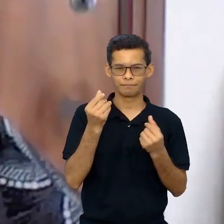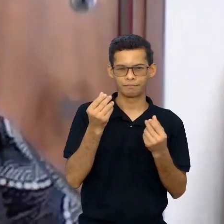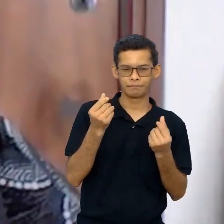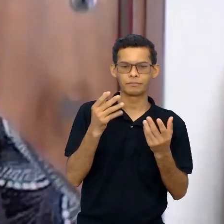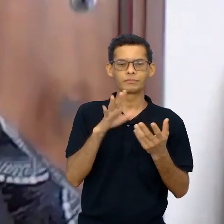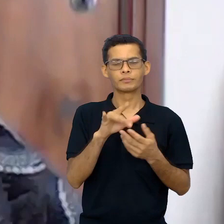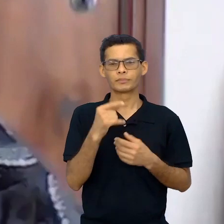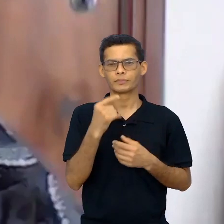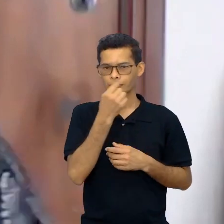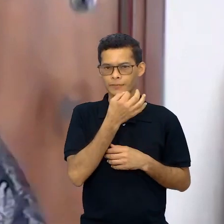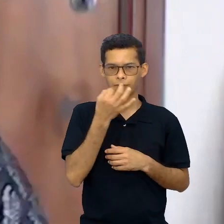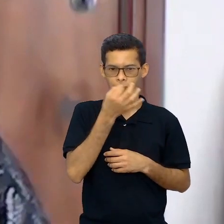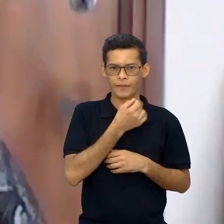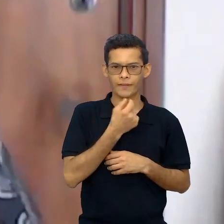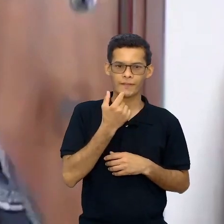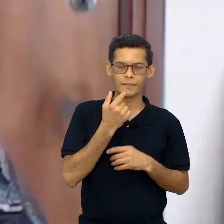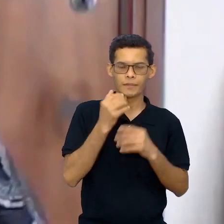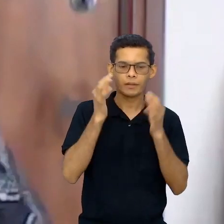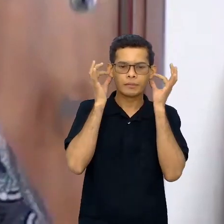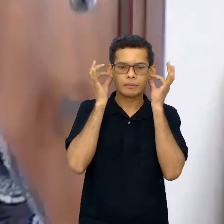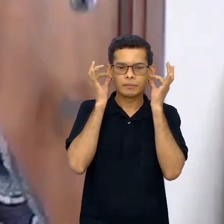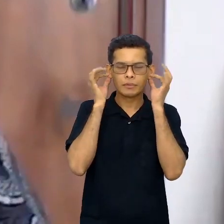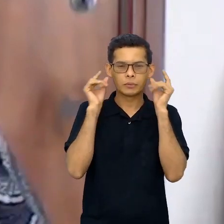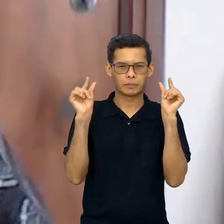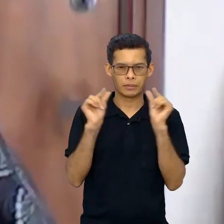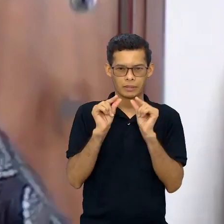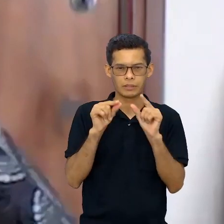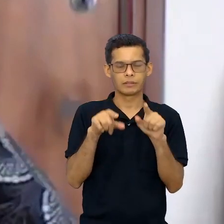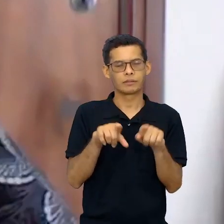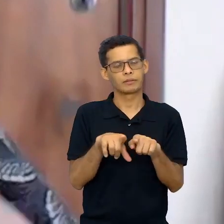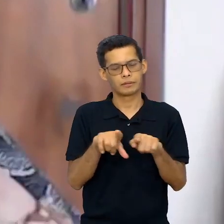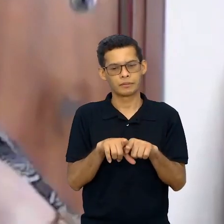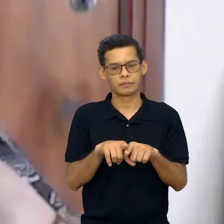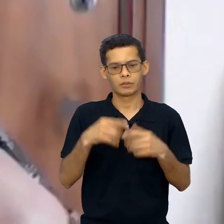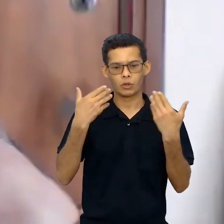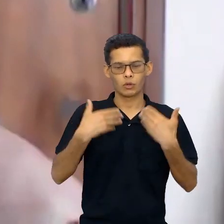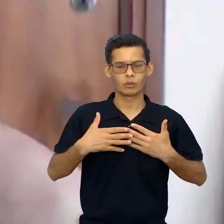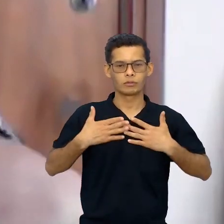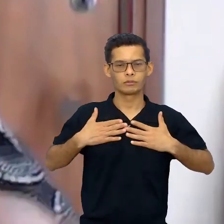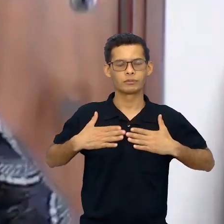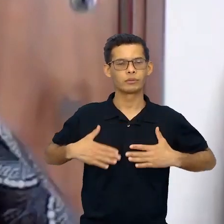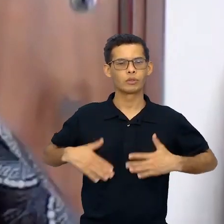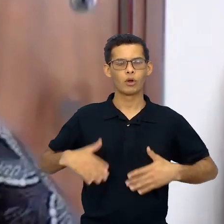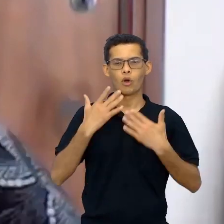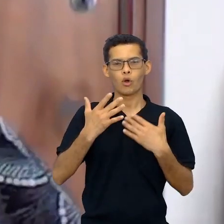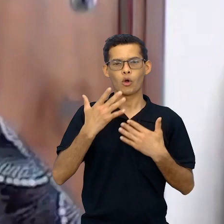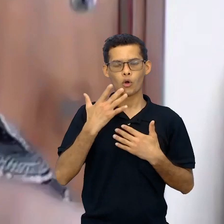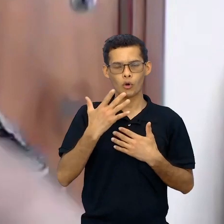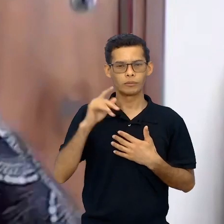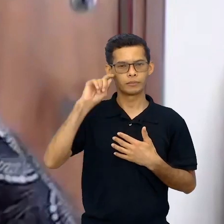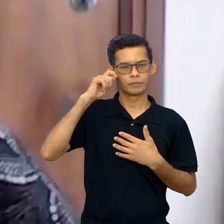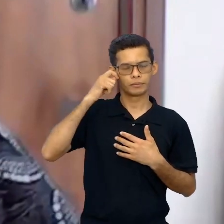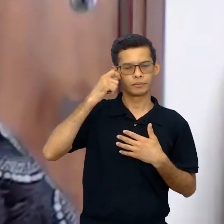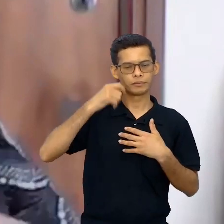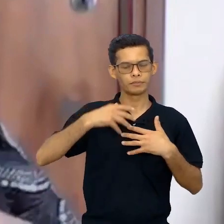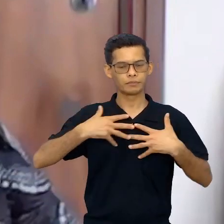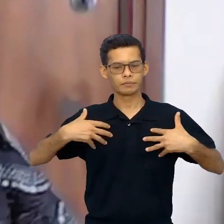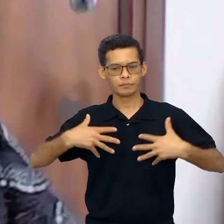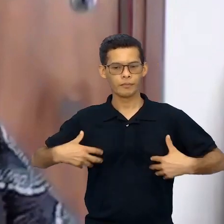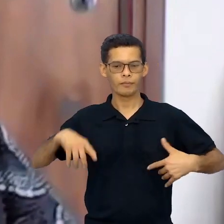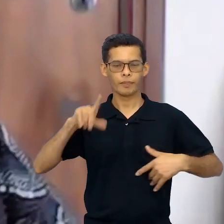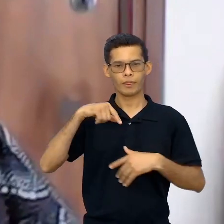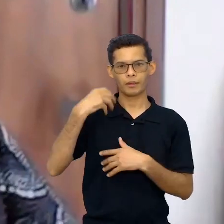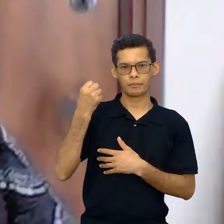vermelho, estou com os meus brincos pequenininhos, estou usando hoje uma blusa preta com umas nuances brancas,